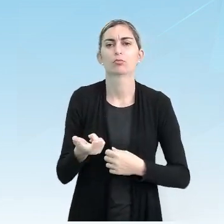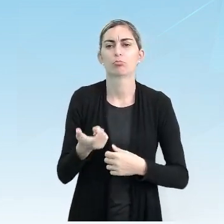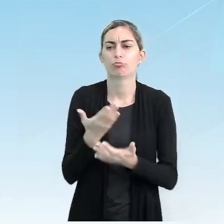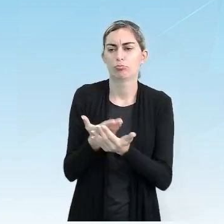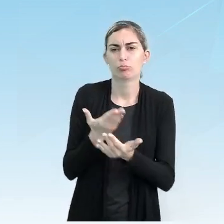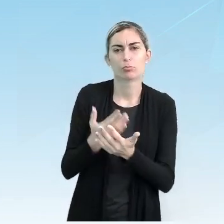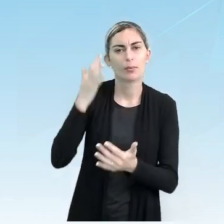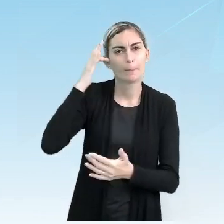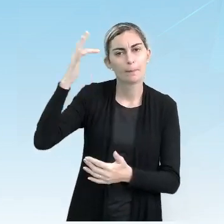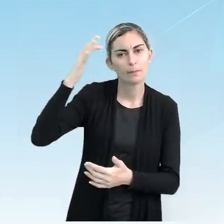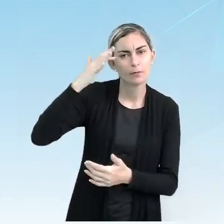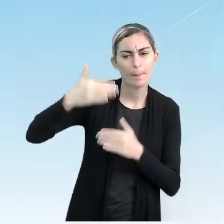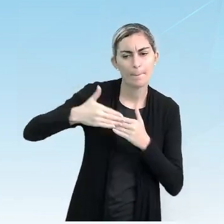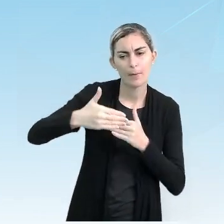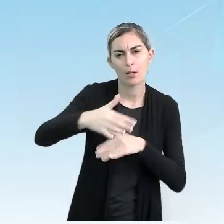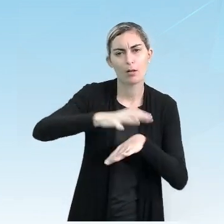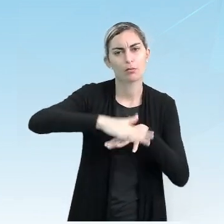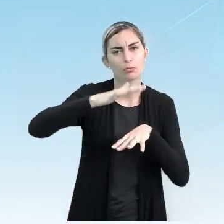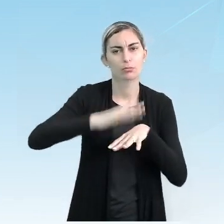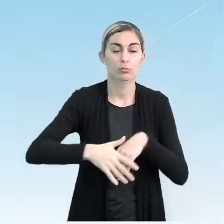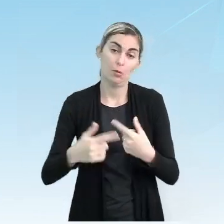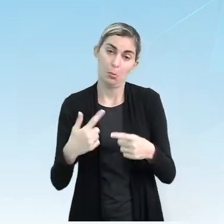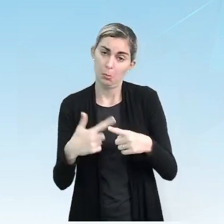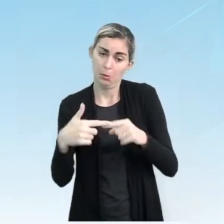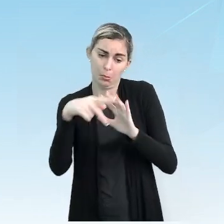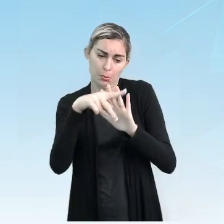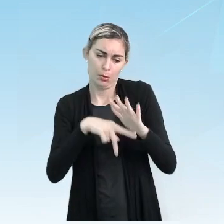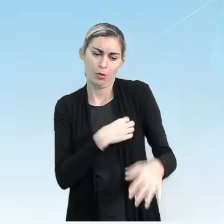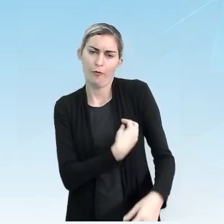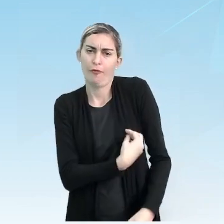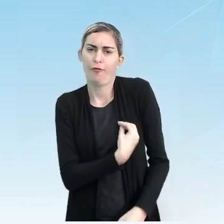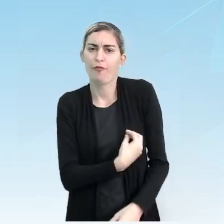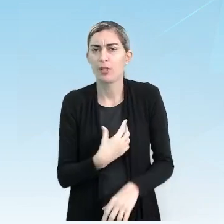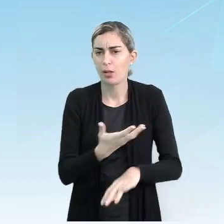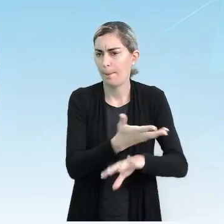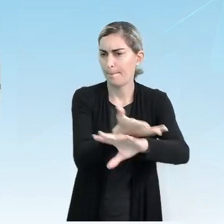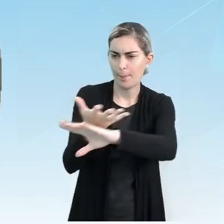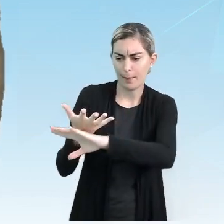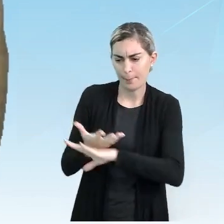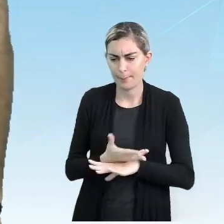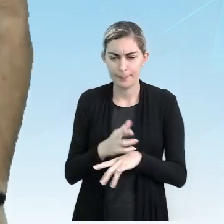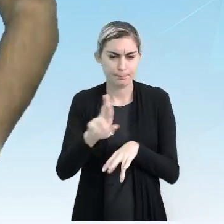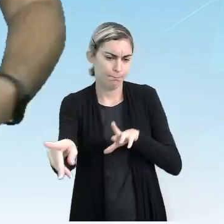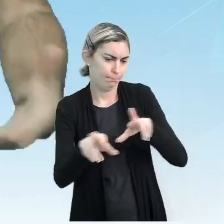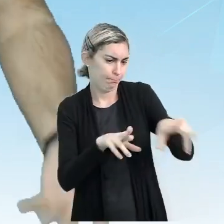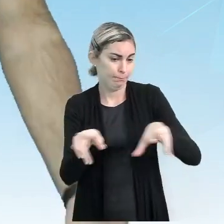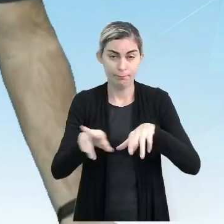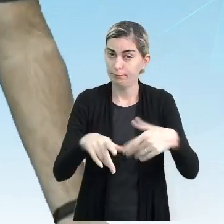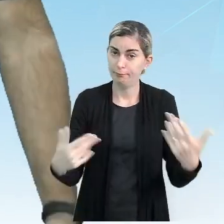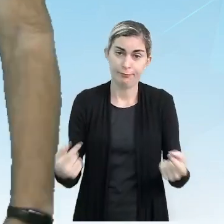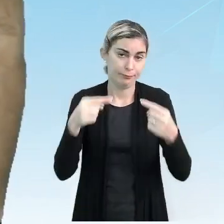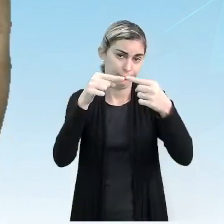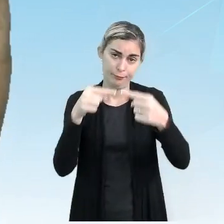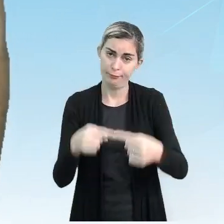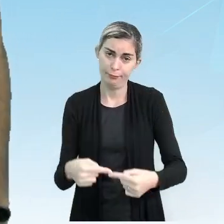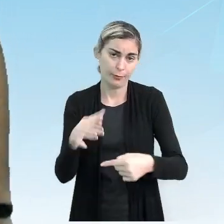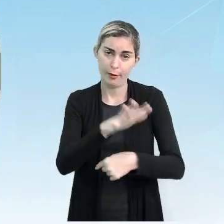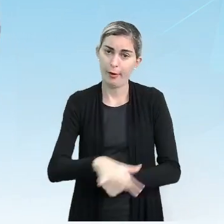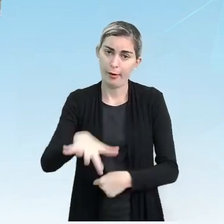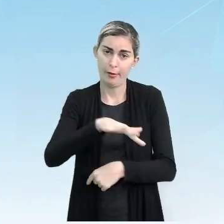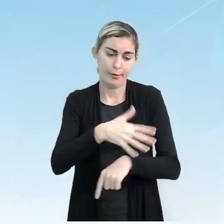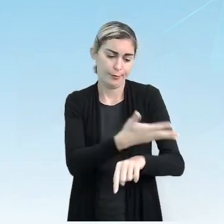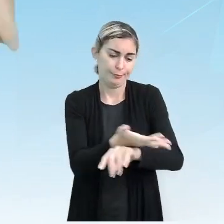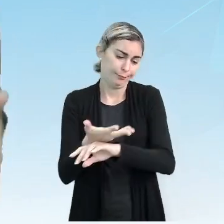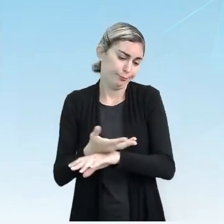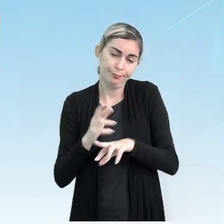da filosofia, a partir da matemática, porque o projeto de vida ele é multidisciplinar, não é isso, professor? Exatamente. Pode ser aplicado em diversas áreas, tá? A